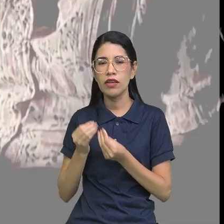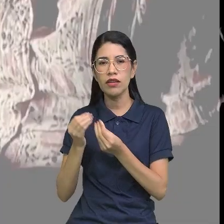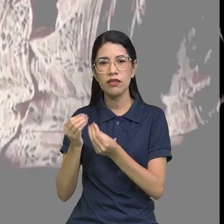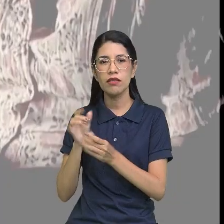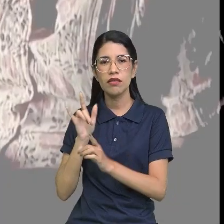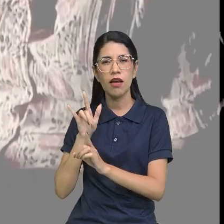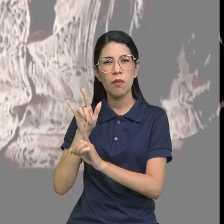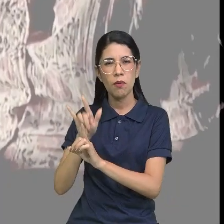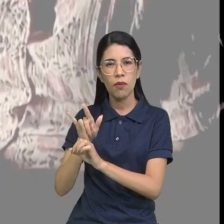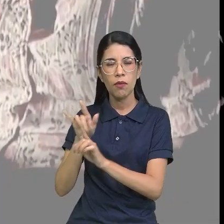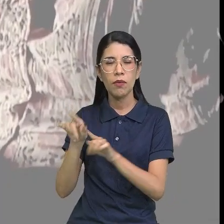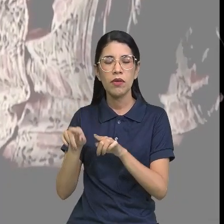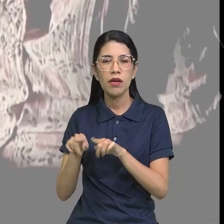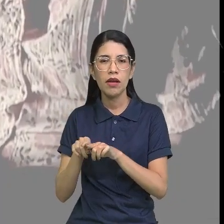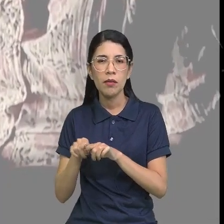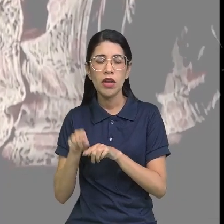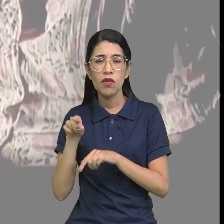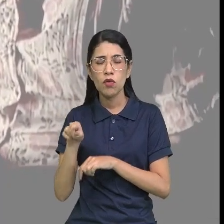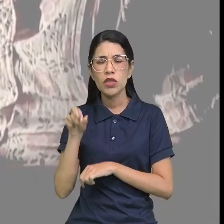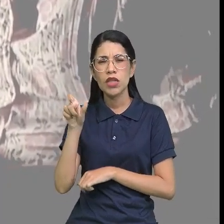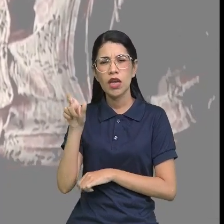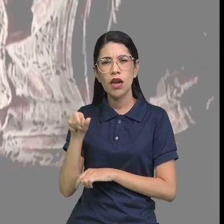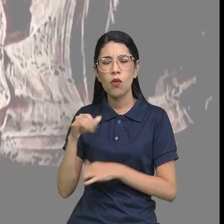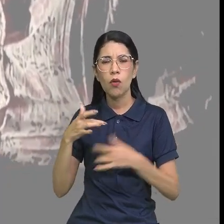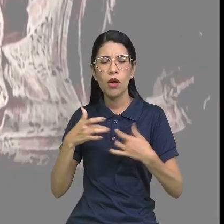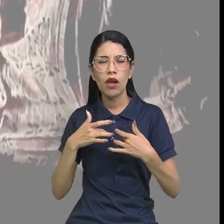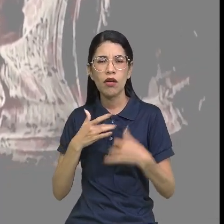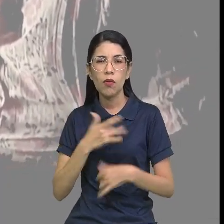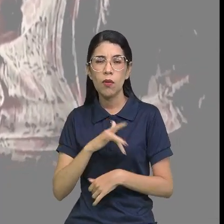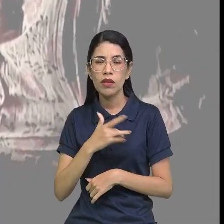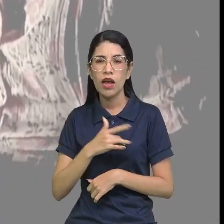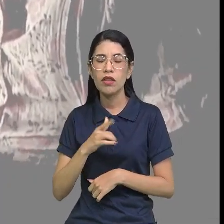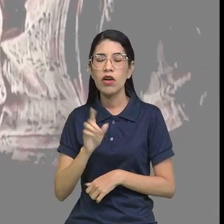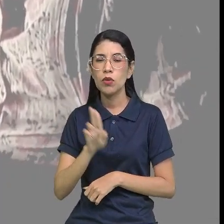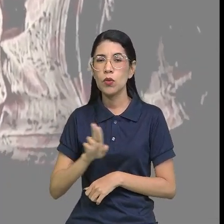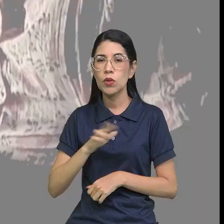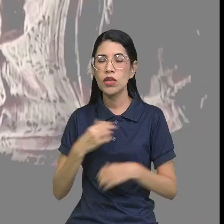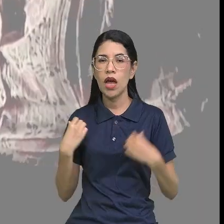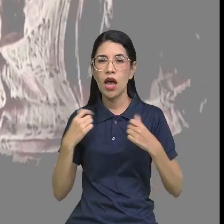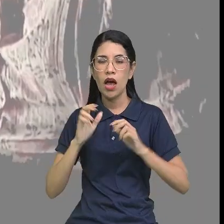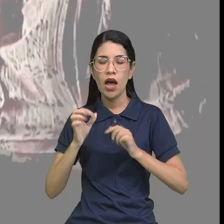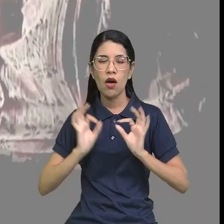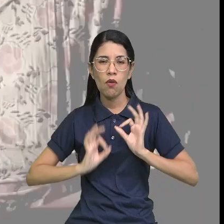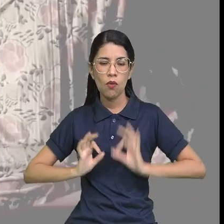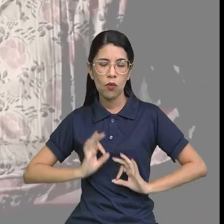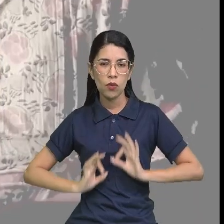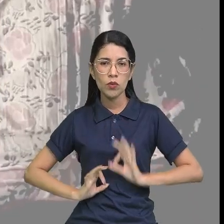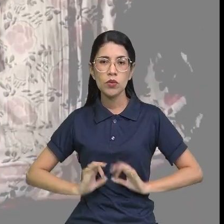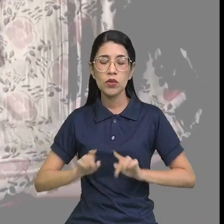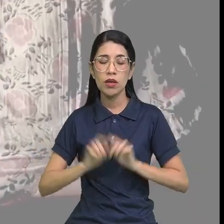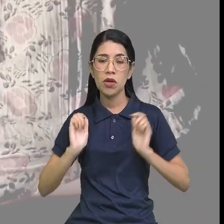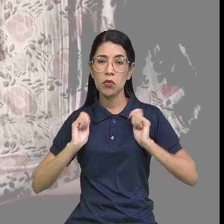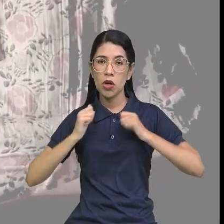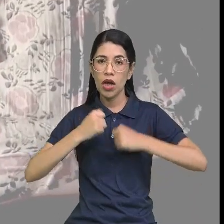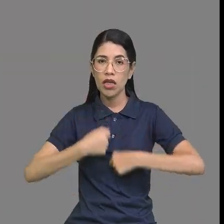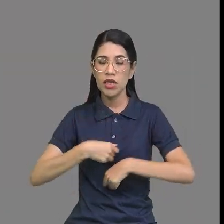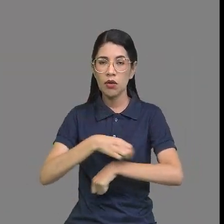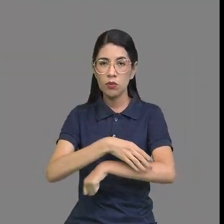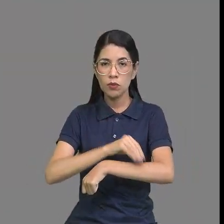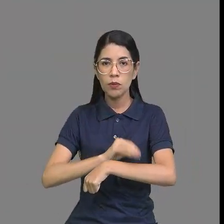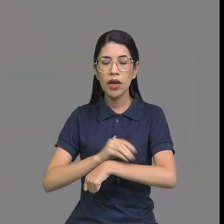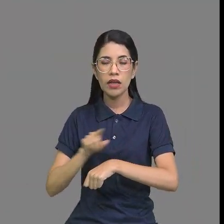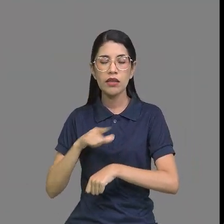você, minha enjeitadinha, vai se vestir com veludo e cetim e até casaco de pele vai